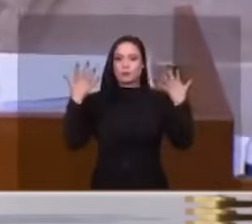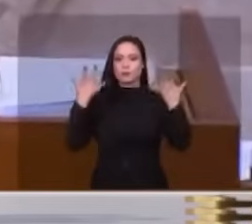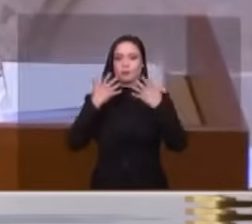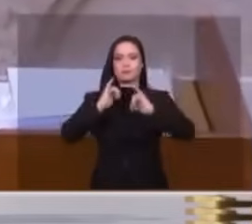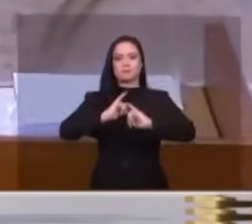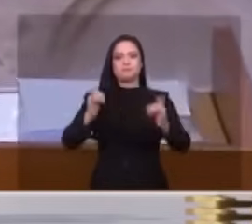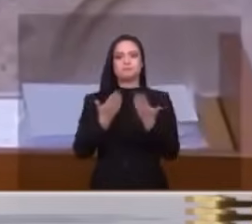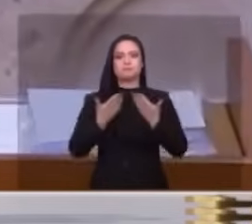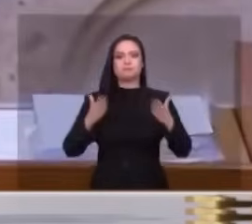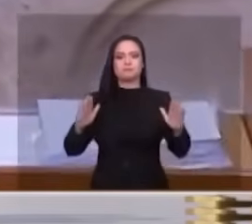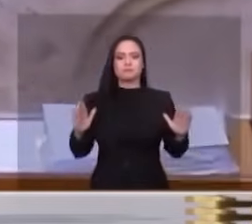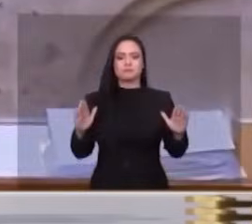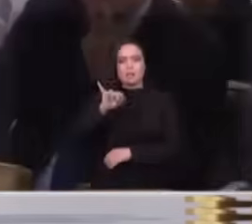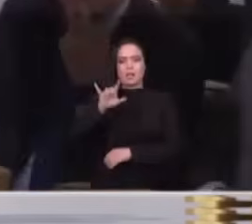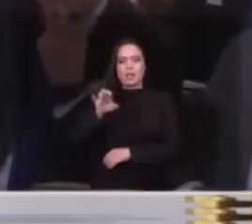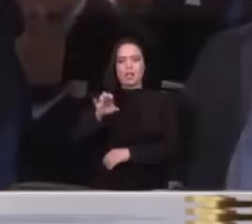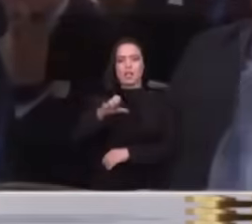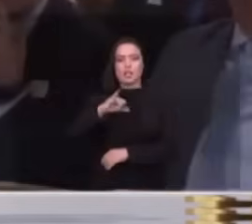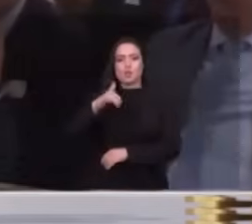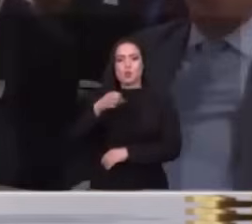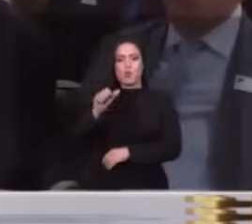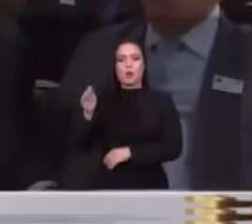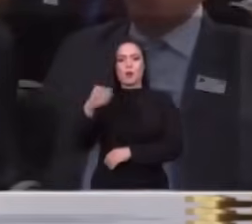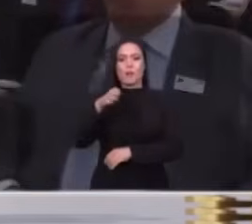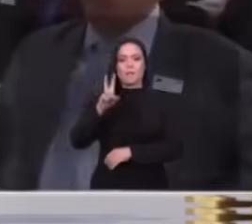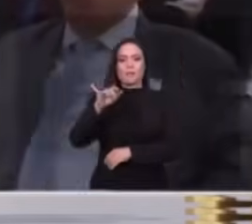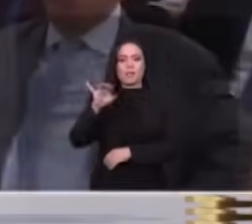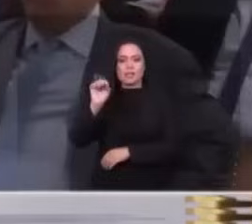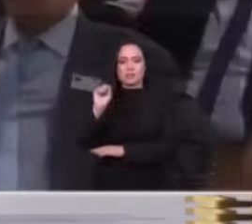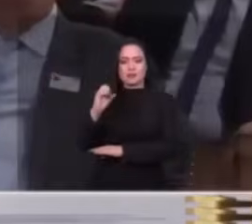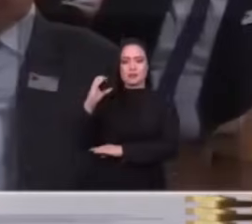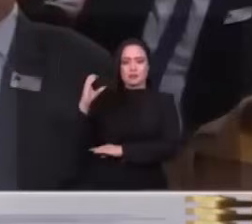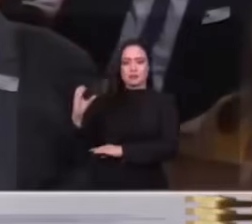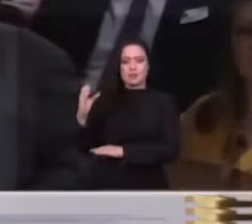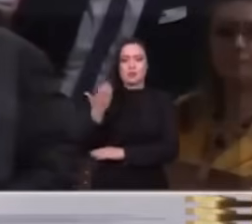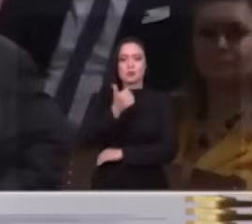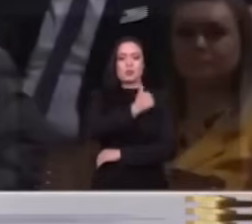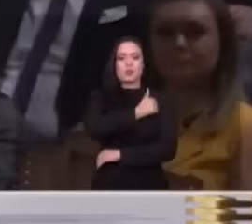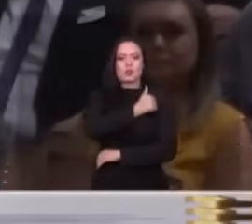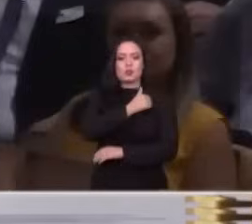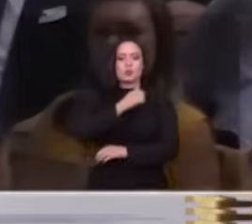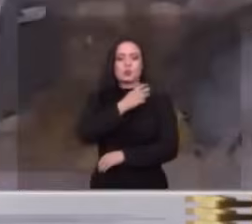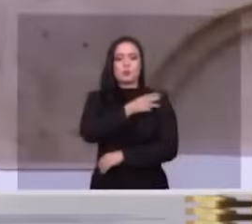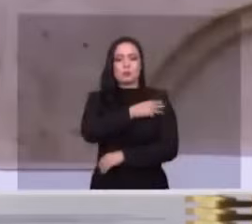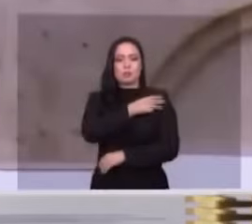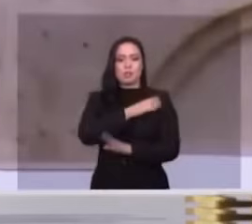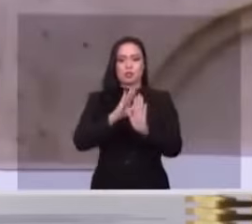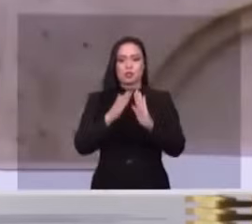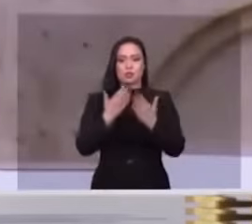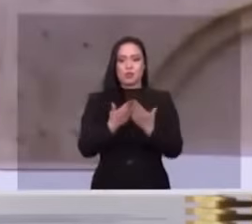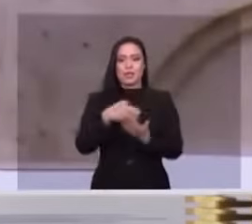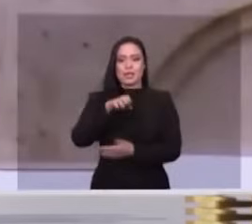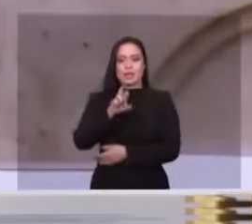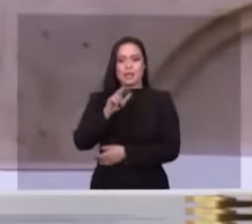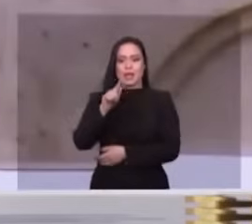o PP e o Republicanos já encaminharam um parecer, um pedido ao Supremo Tribunal Federal para que